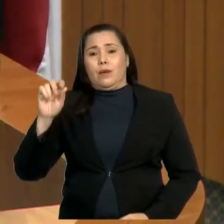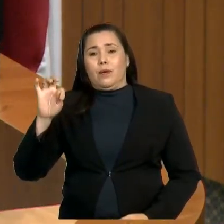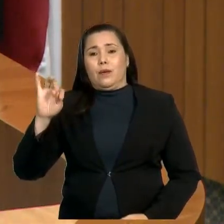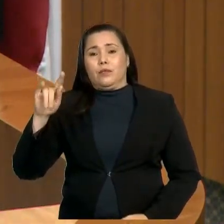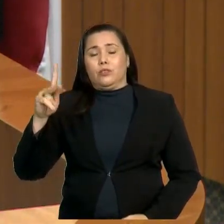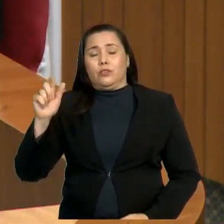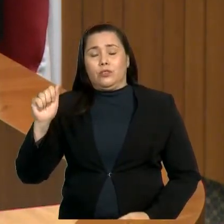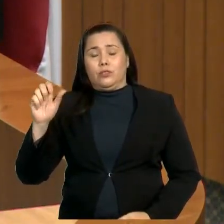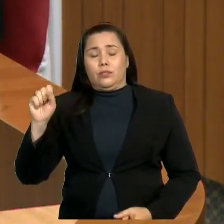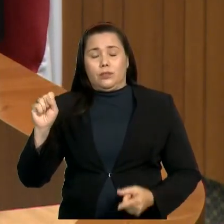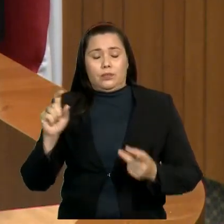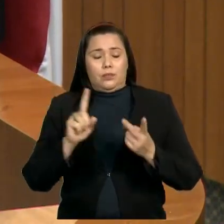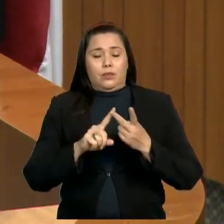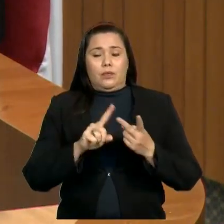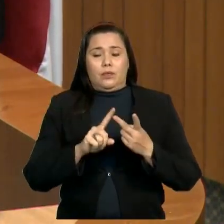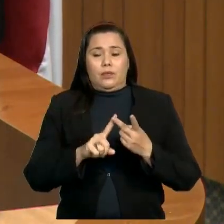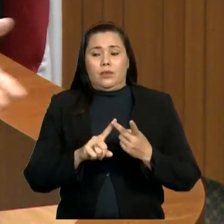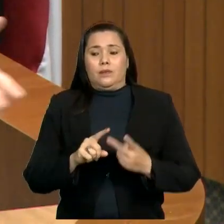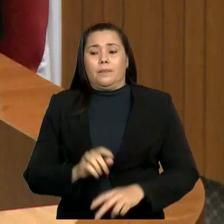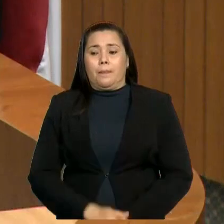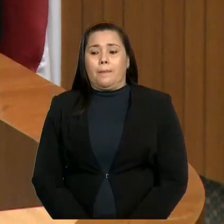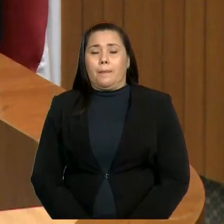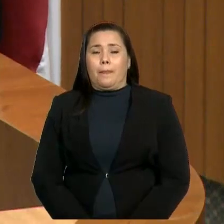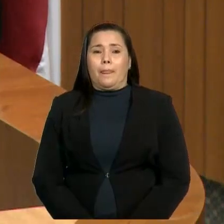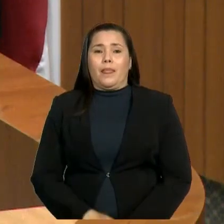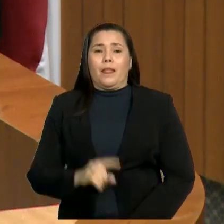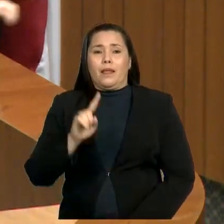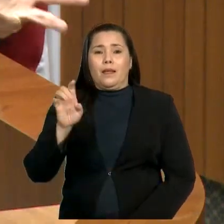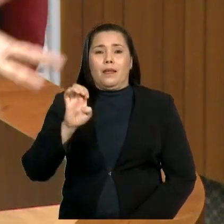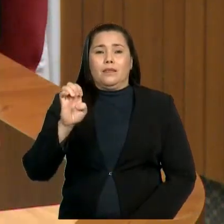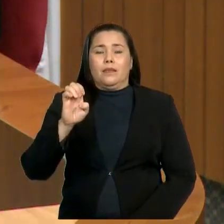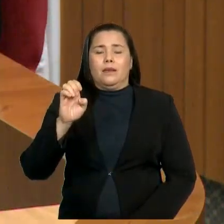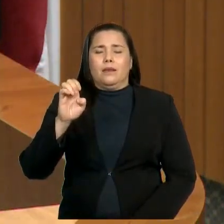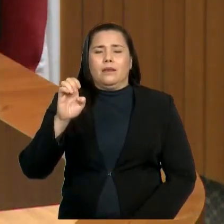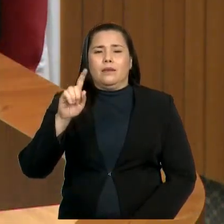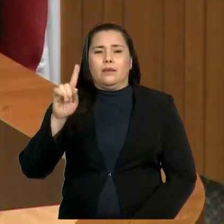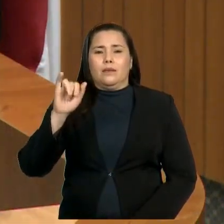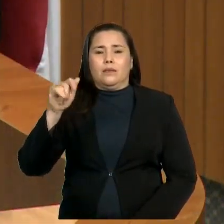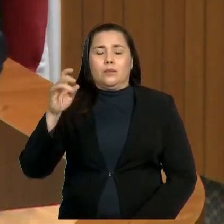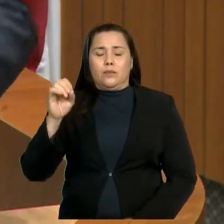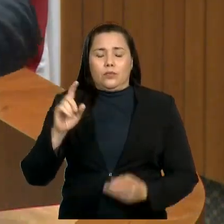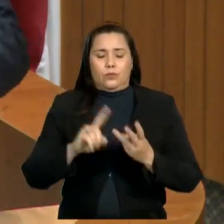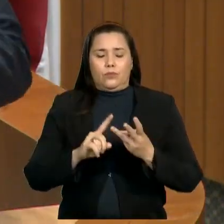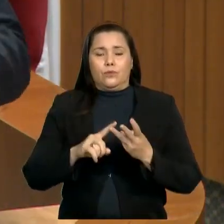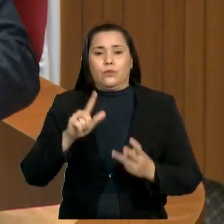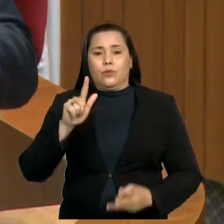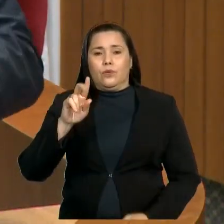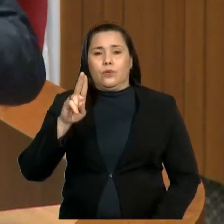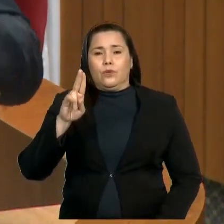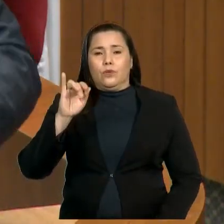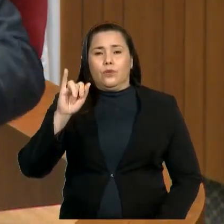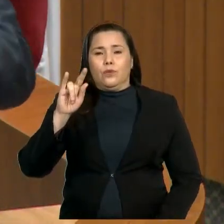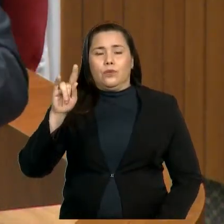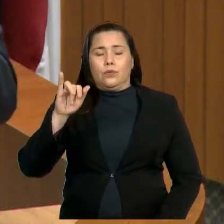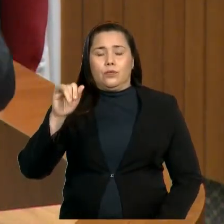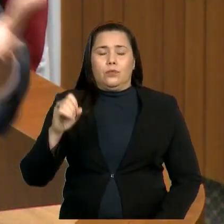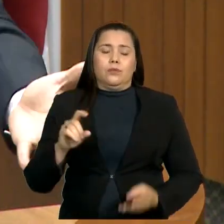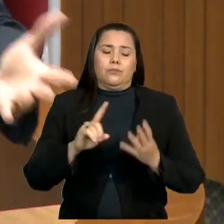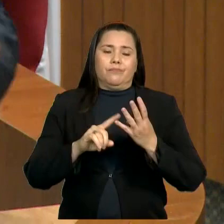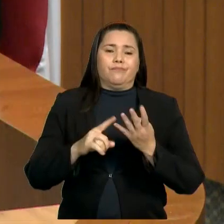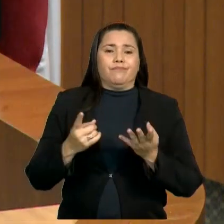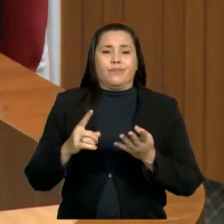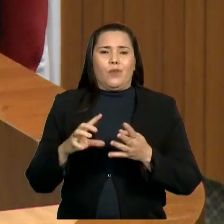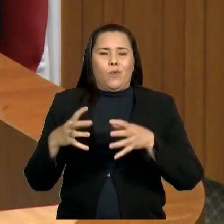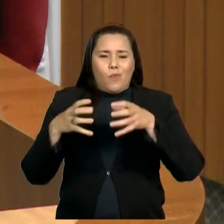ou pato dinal que realmente tá nesse momento pagando o pato falando um monte de coisa que ninguém